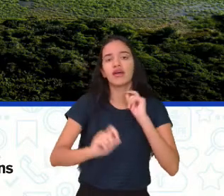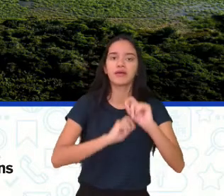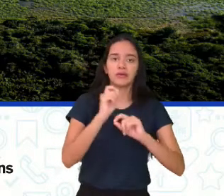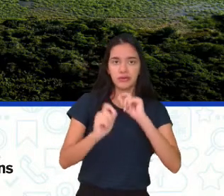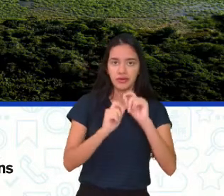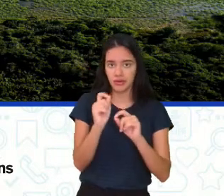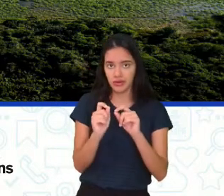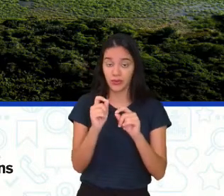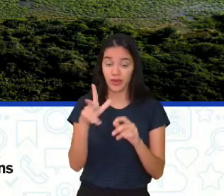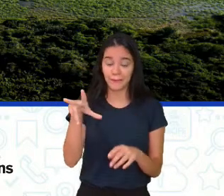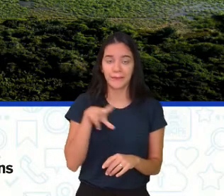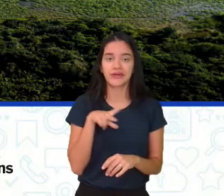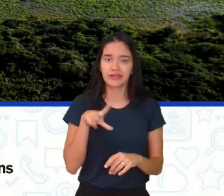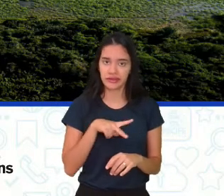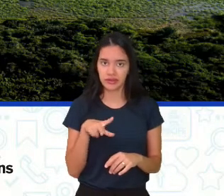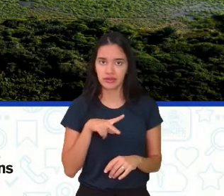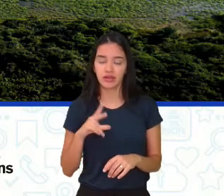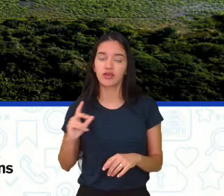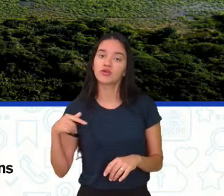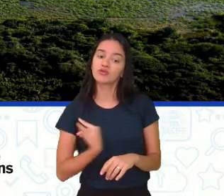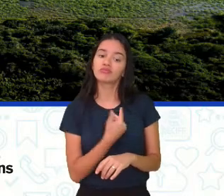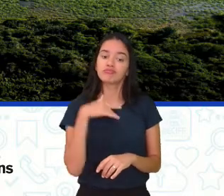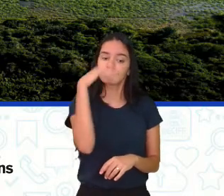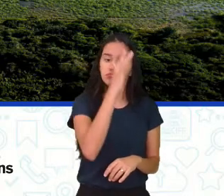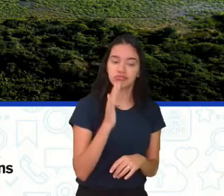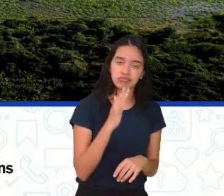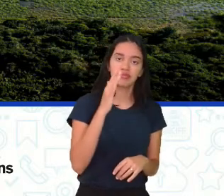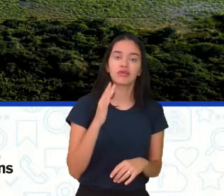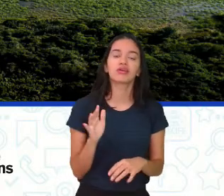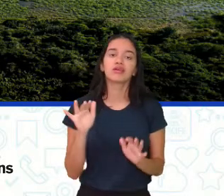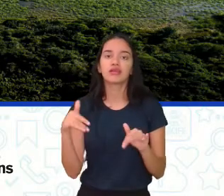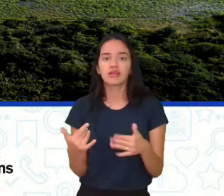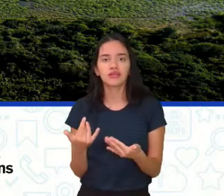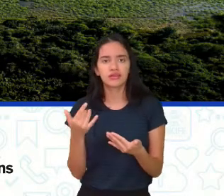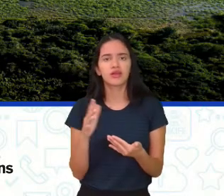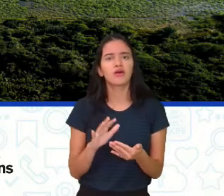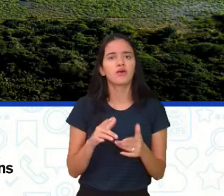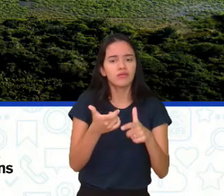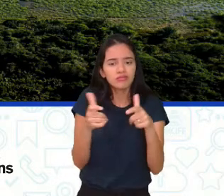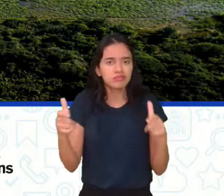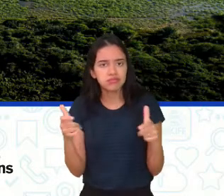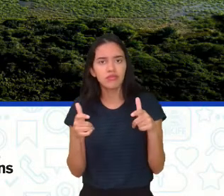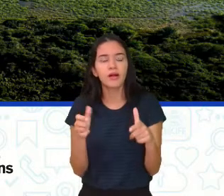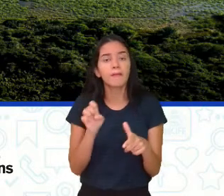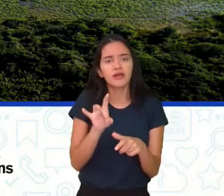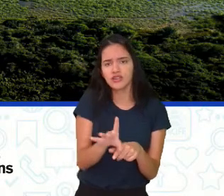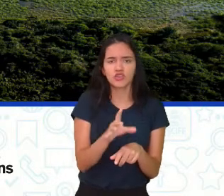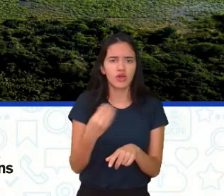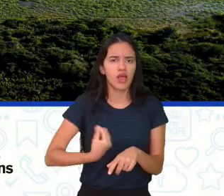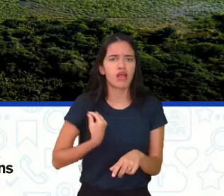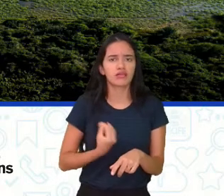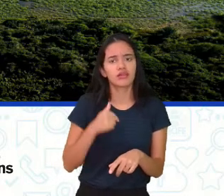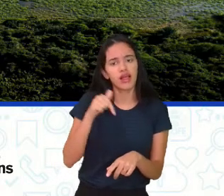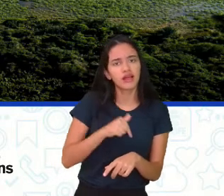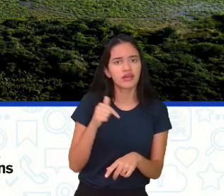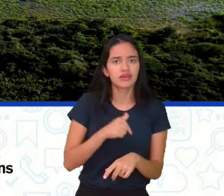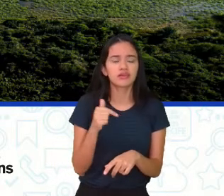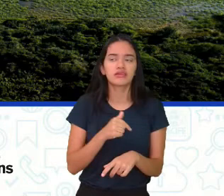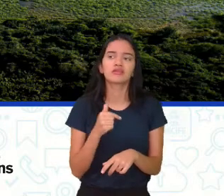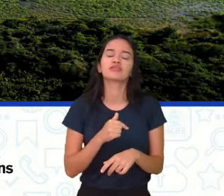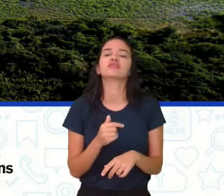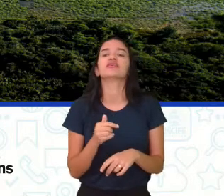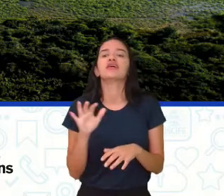e é particular nosso brasileiro. E aí merece um cuidadozinho maior, né? Se só existe aqui, se a gente começa a